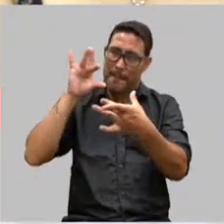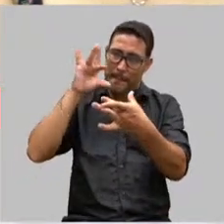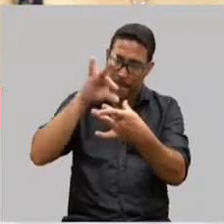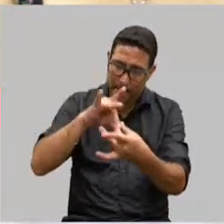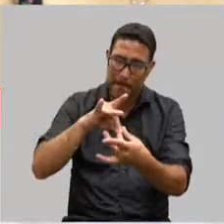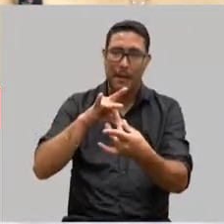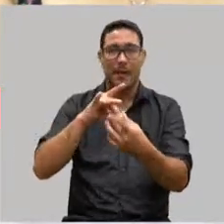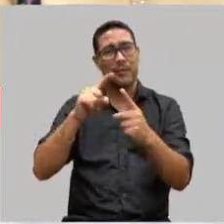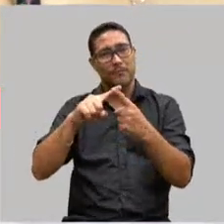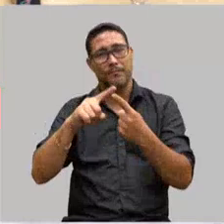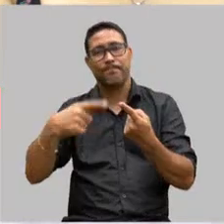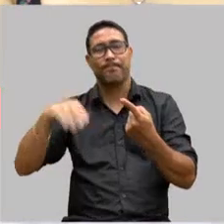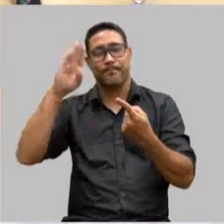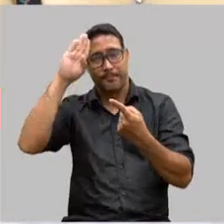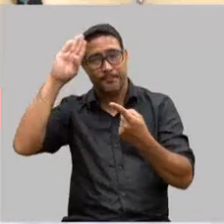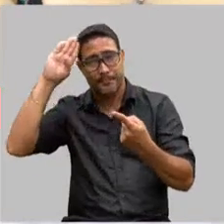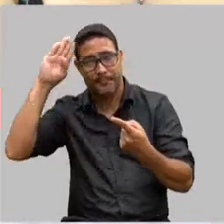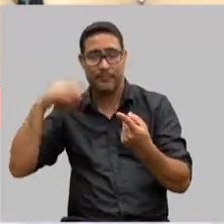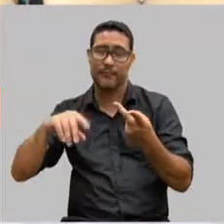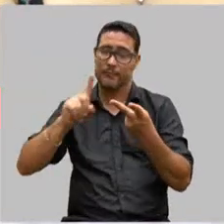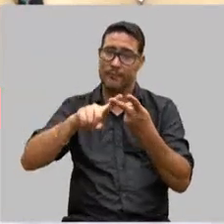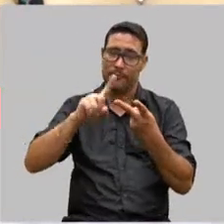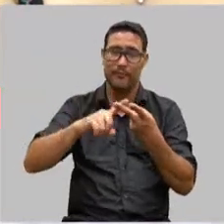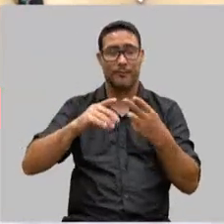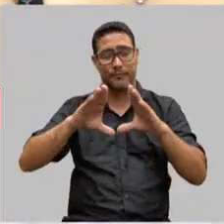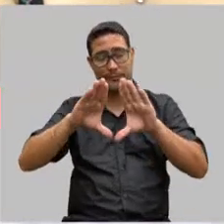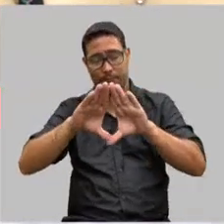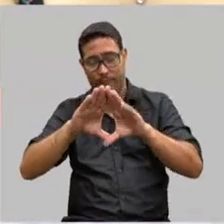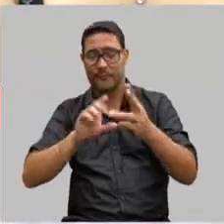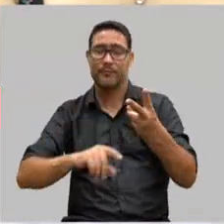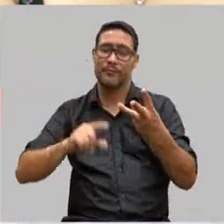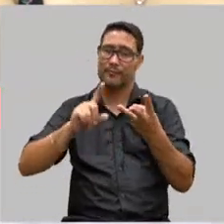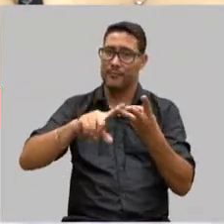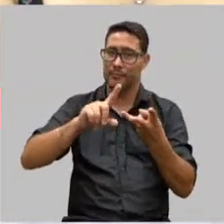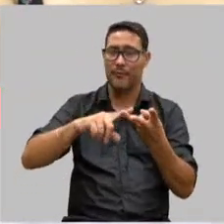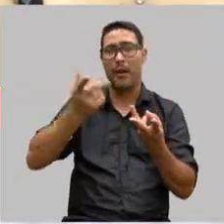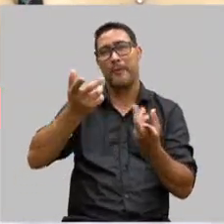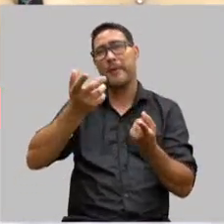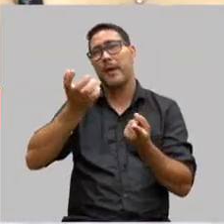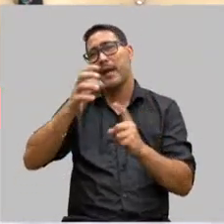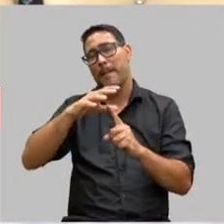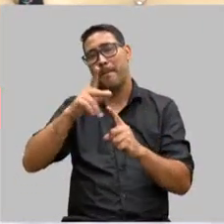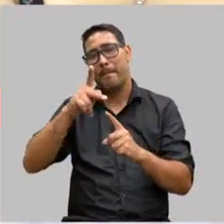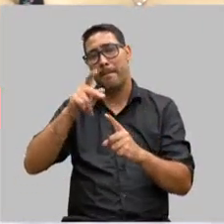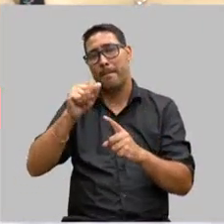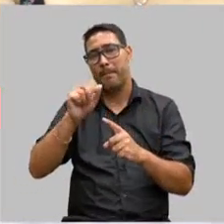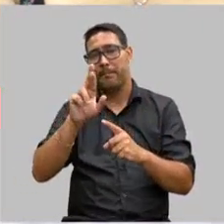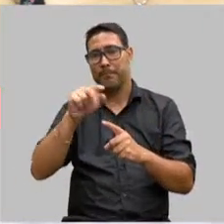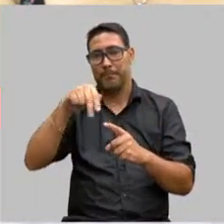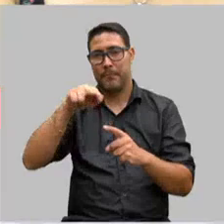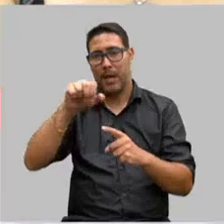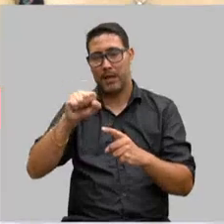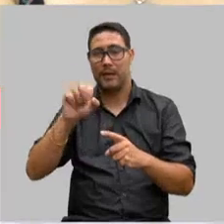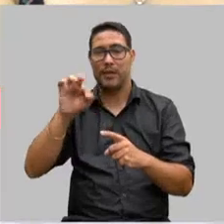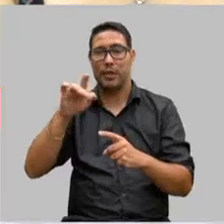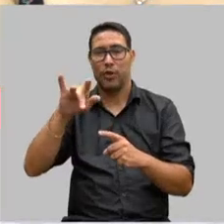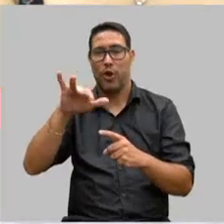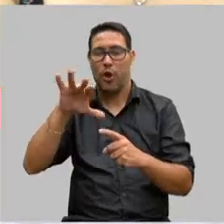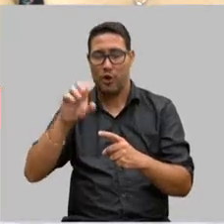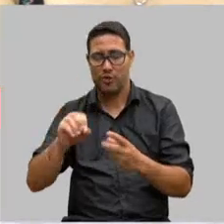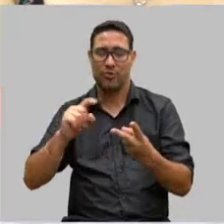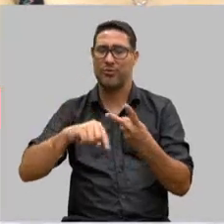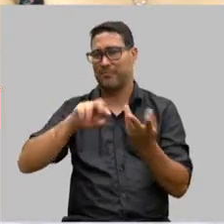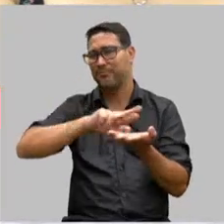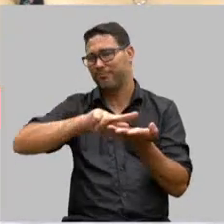também, principalmente, com os ambientes de inovação, parques tecnológicos, incubadoras e aceleradoras, e